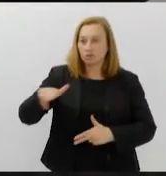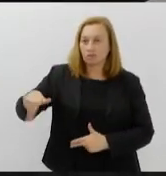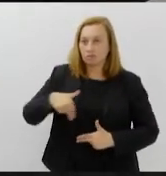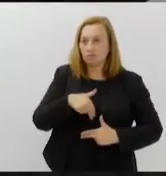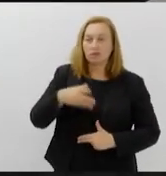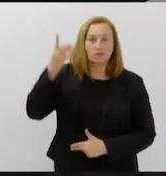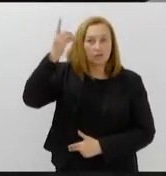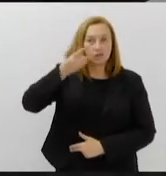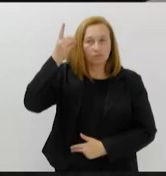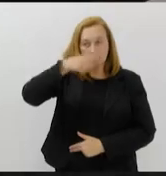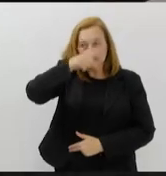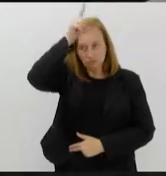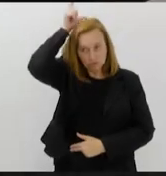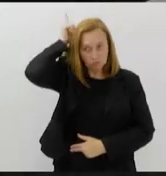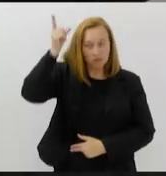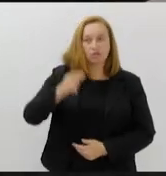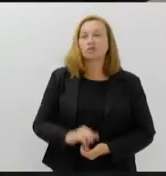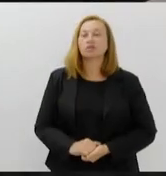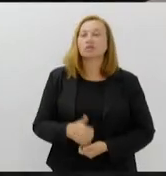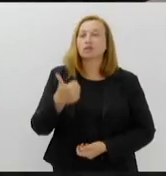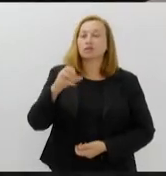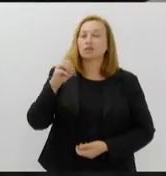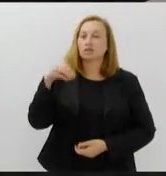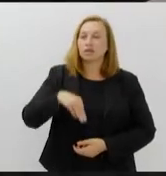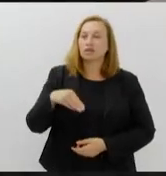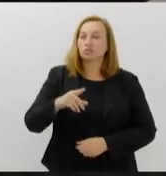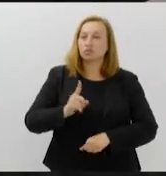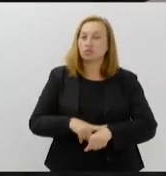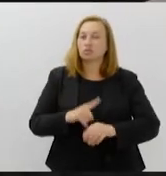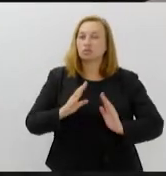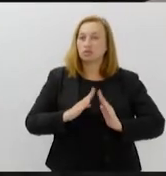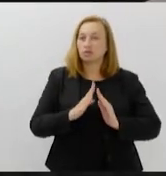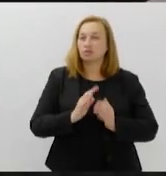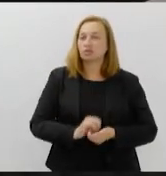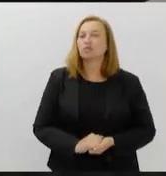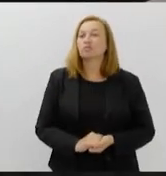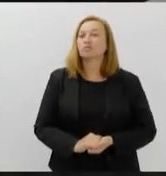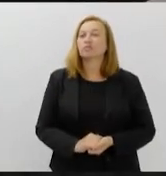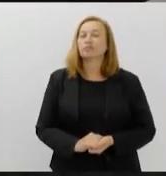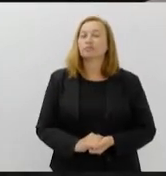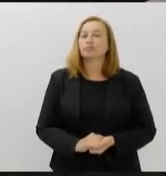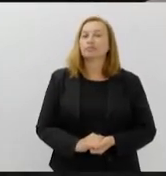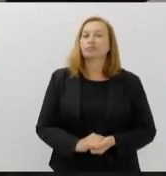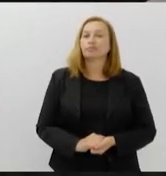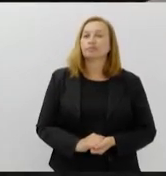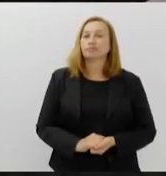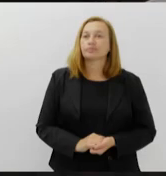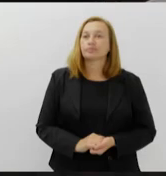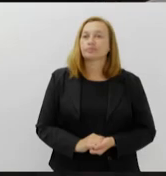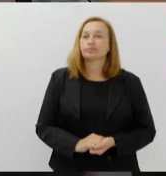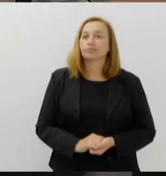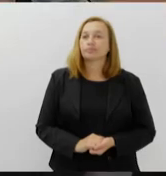nobre deputado Luiz Paulo. Vossa Excelência dispõe de 10 minutos no tempo regimental.